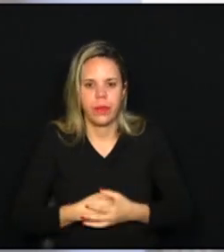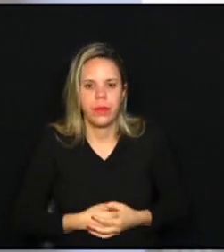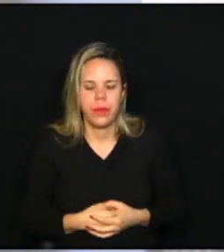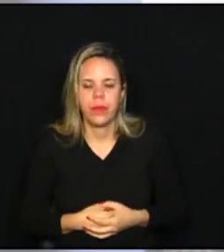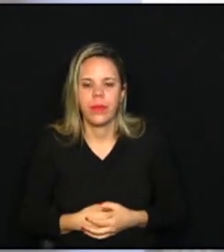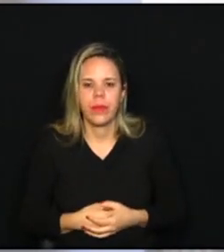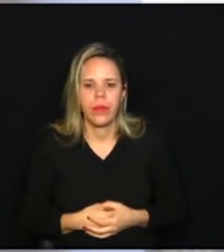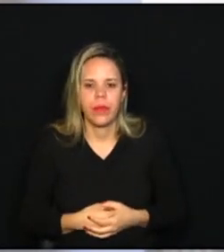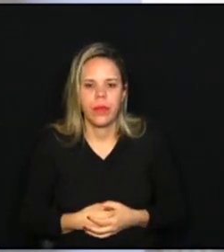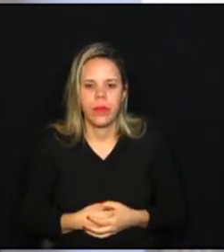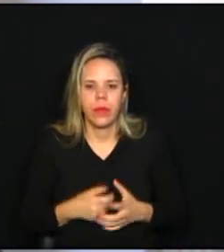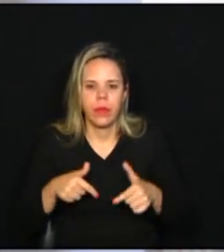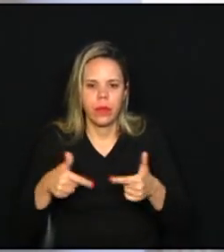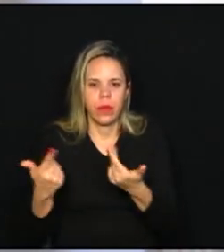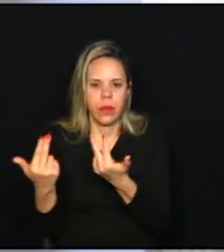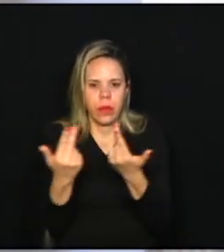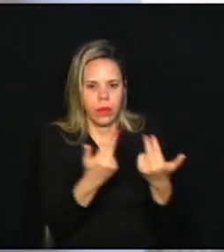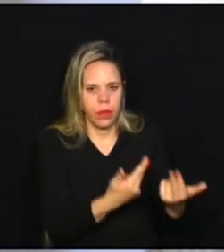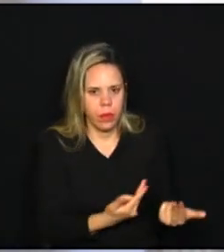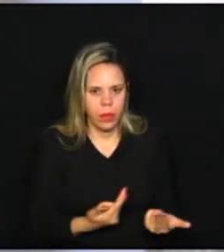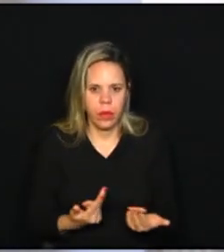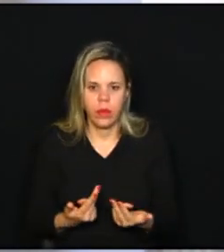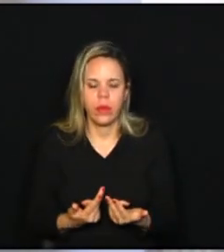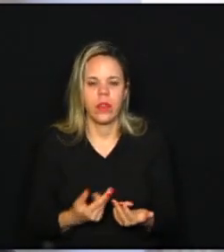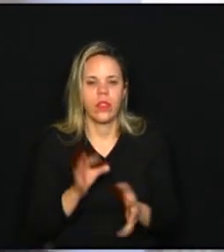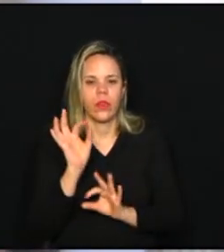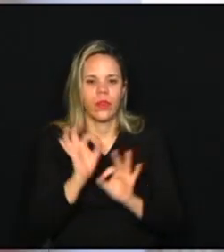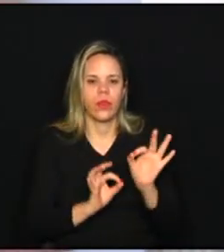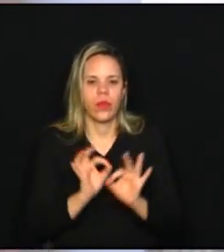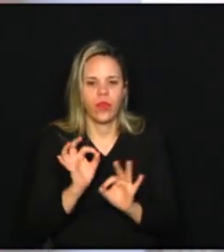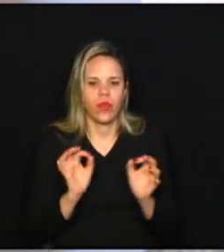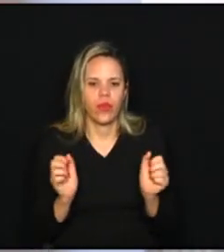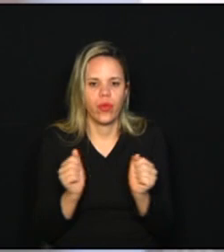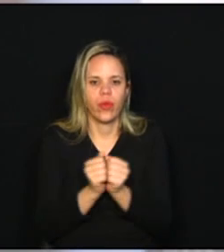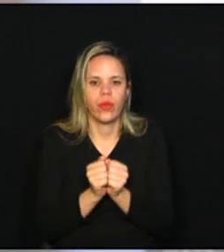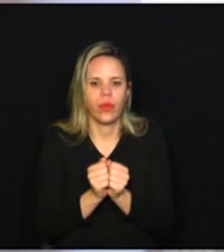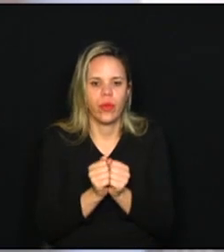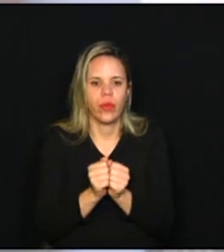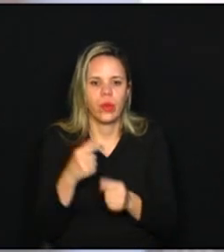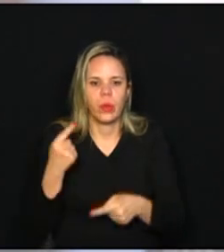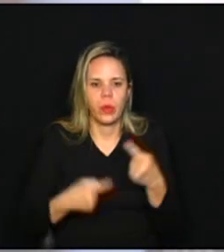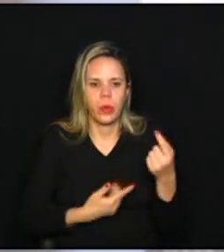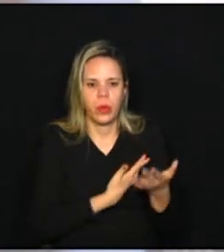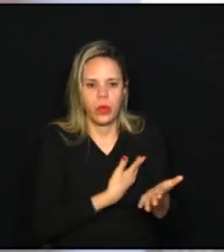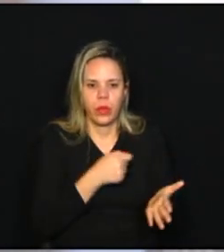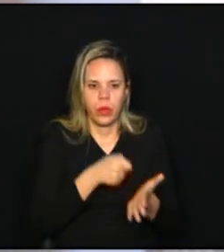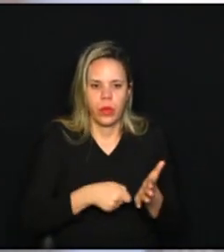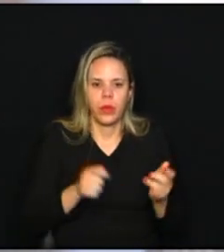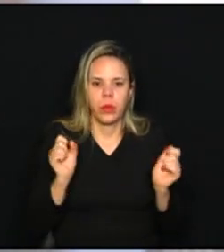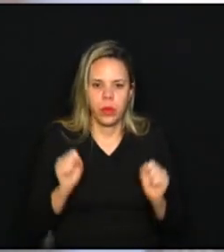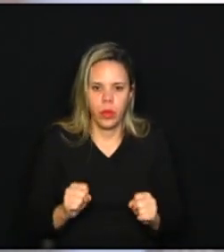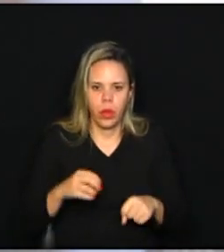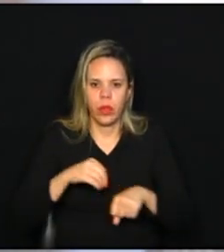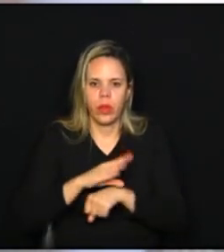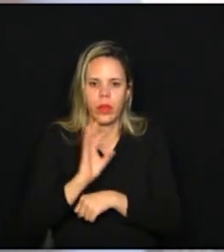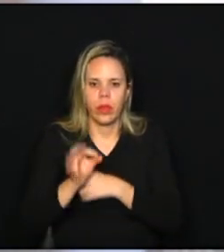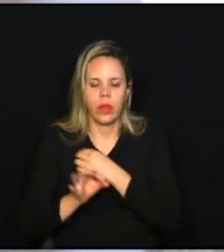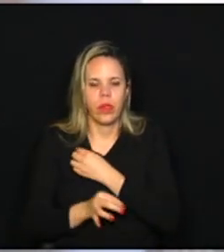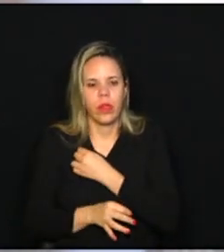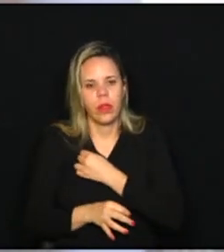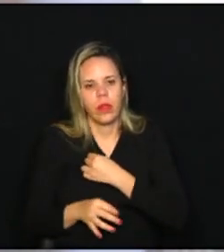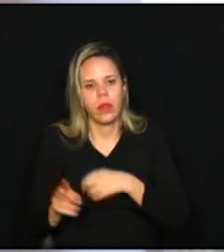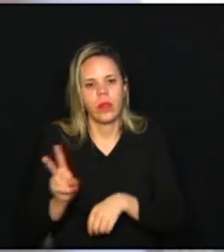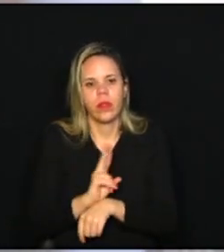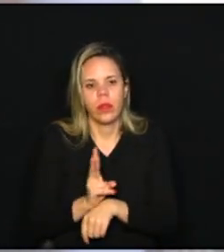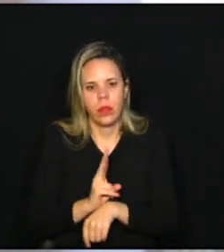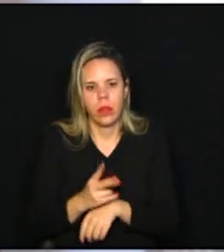Que ações como essa, organizadas junto com uma política pública, podem fornecer exatamente essa